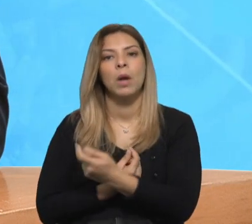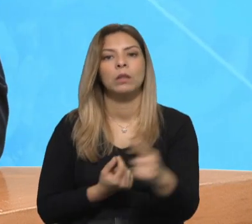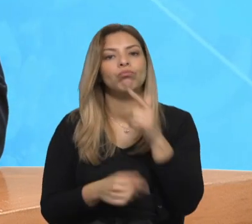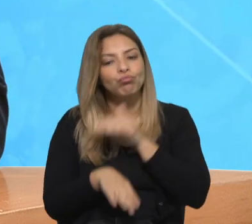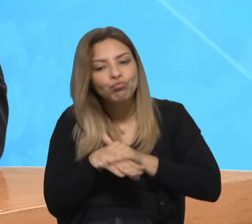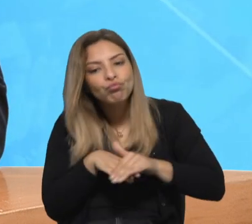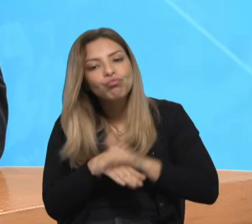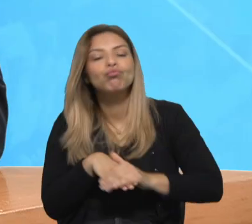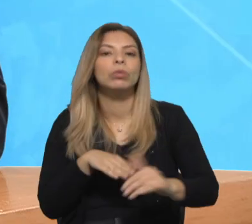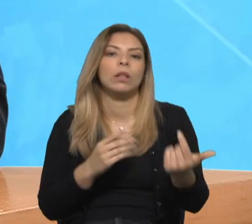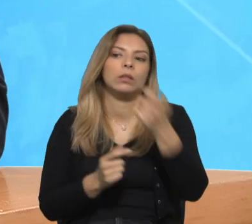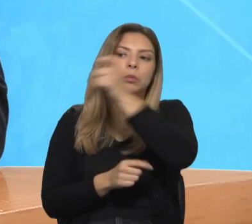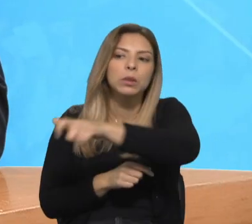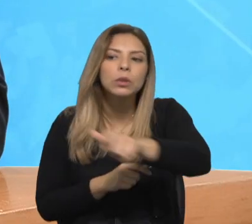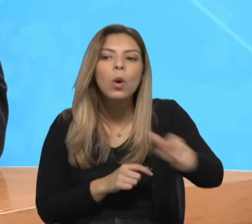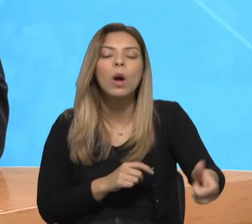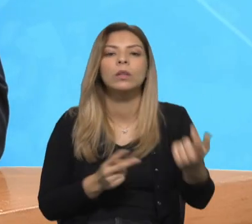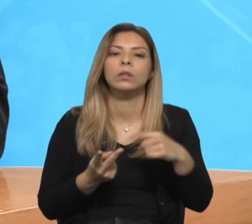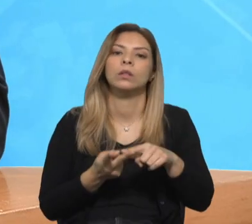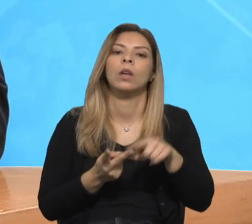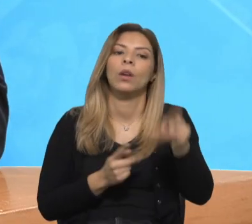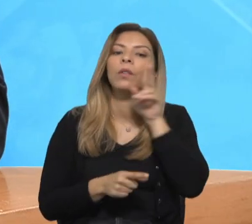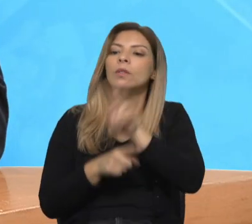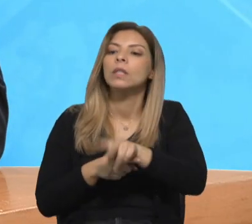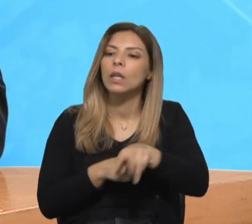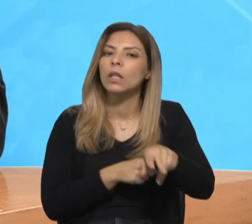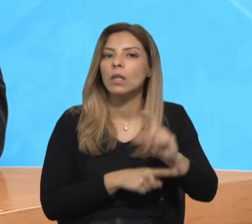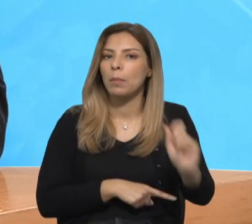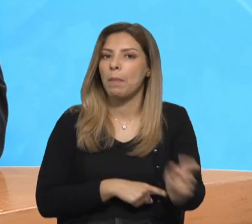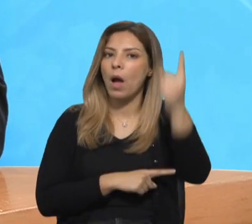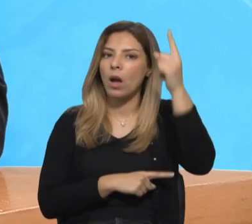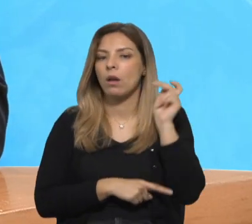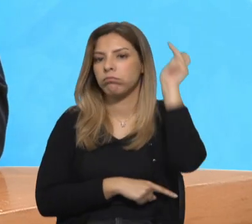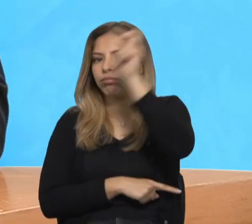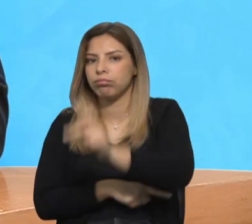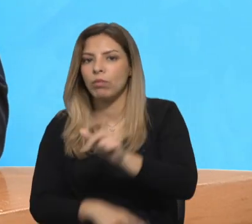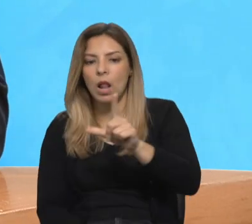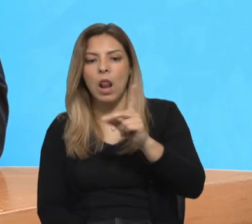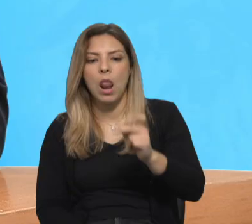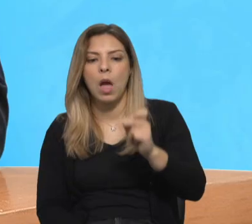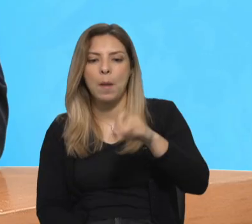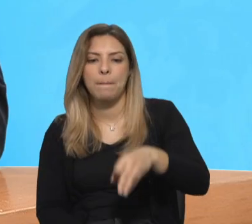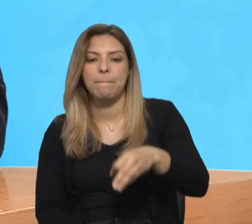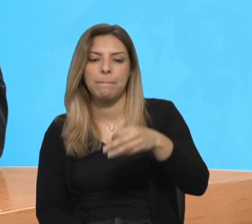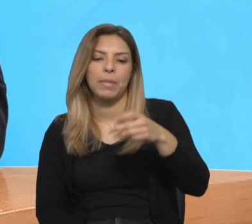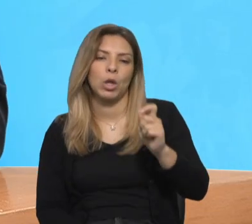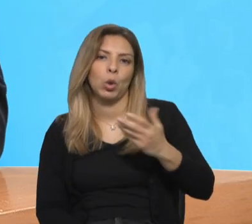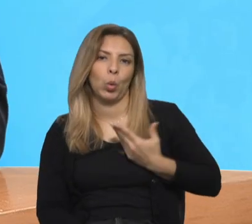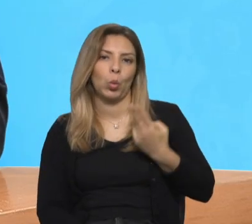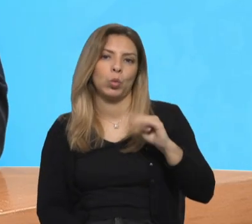os imigrantes, a primeira visita dele, que foi a Lampedusa, visitar o sítio